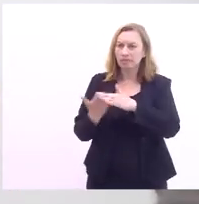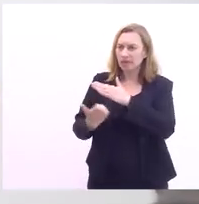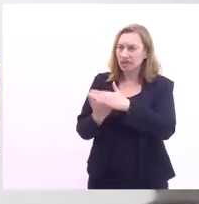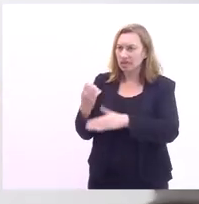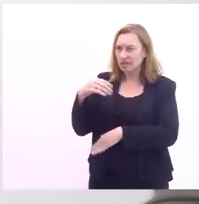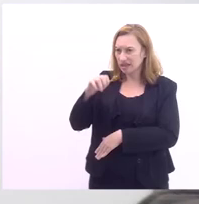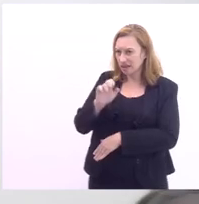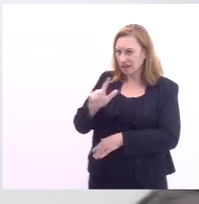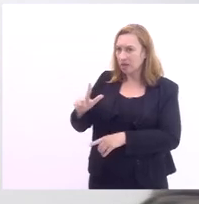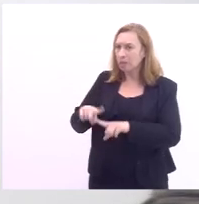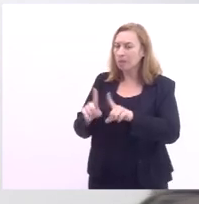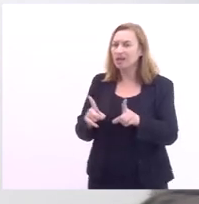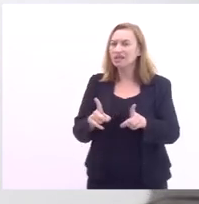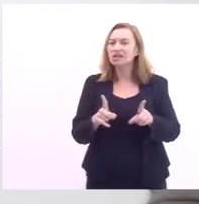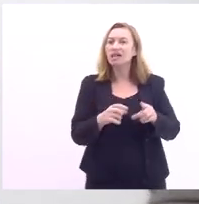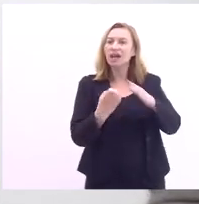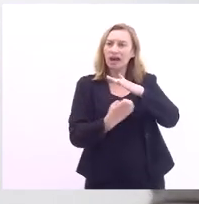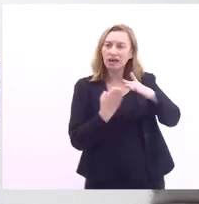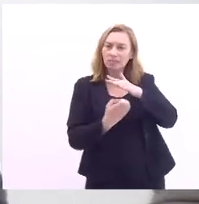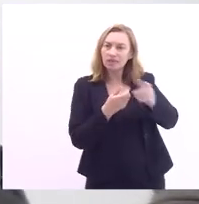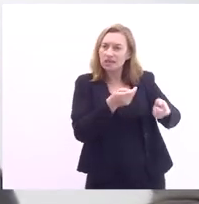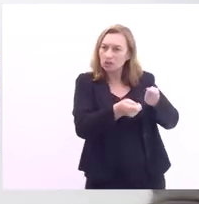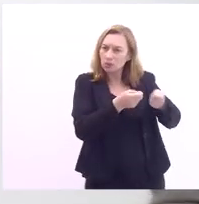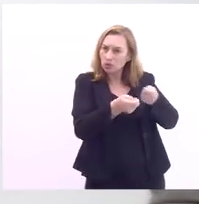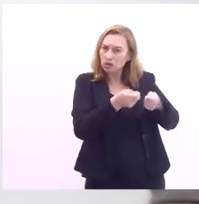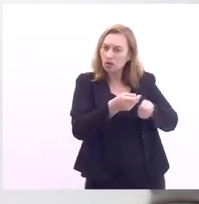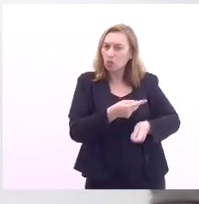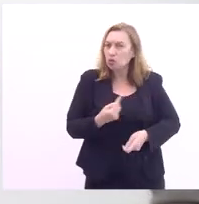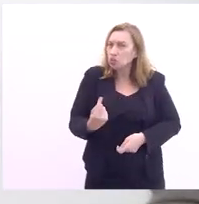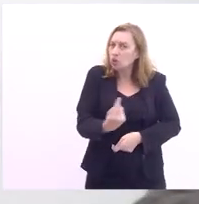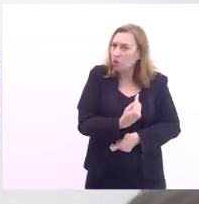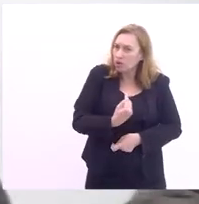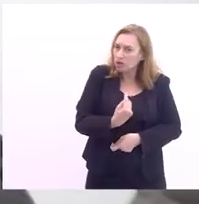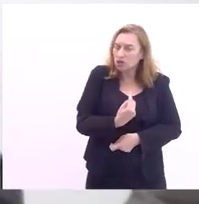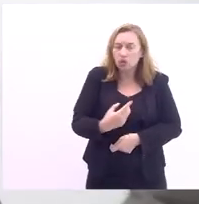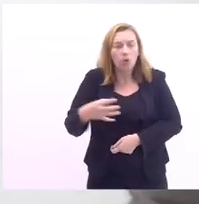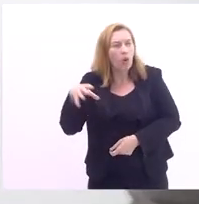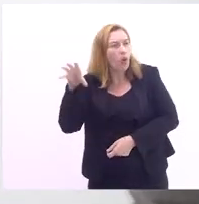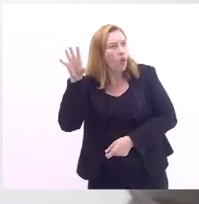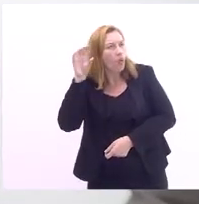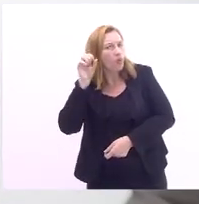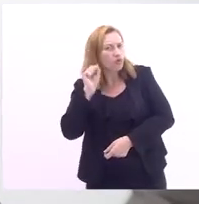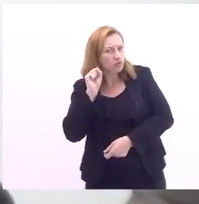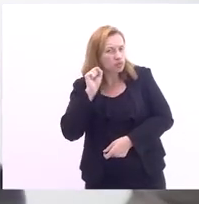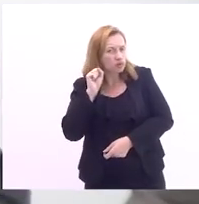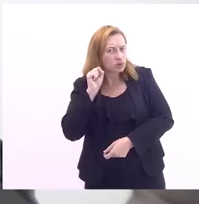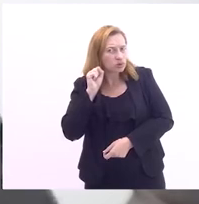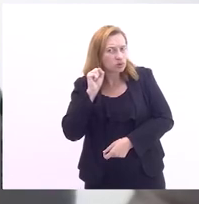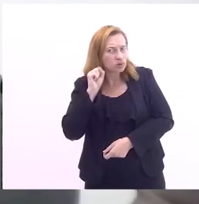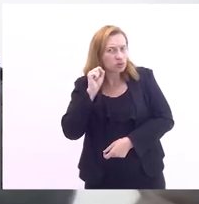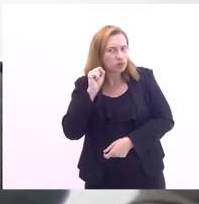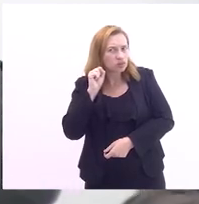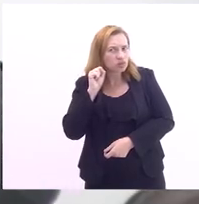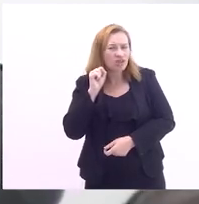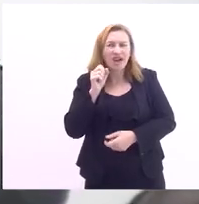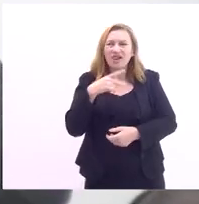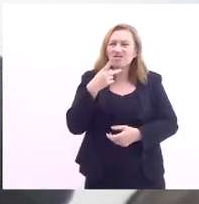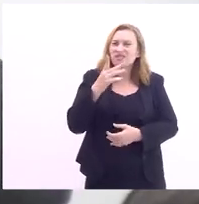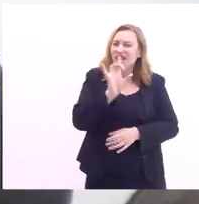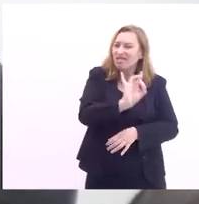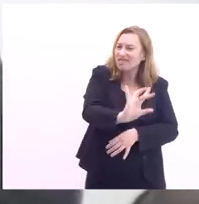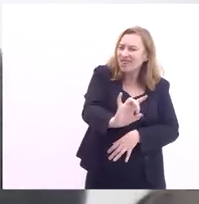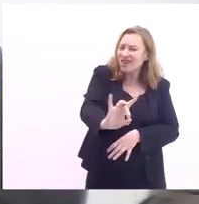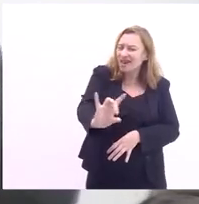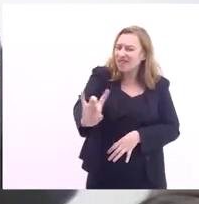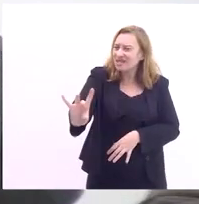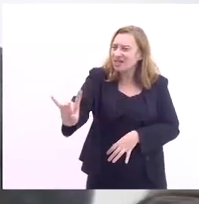também à agência reguladora. Quando nós ouvimos as explanações, que eu digo